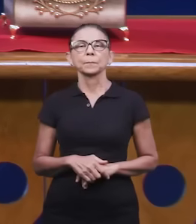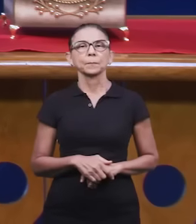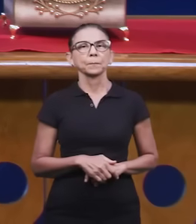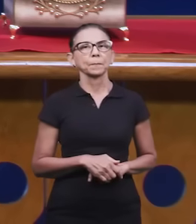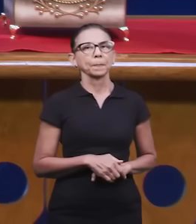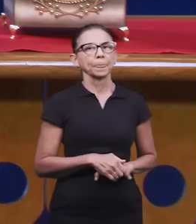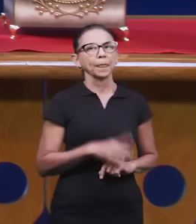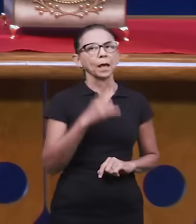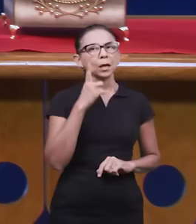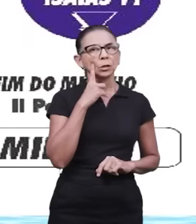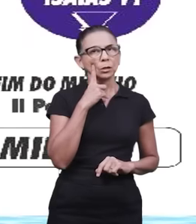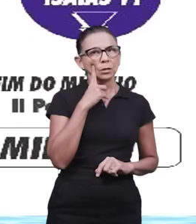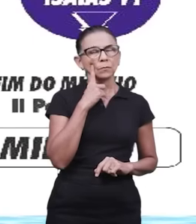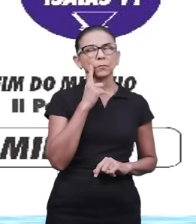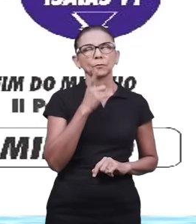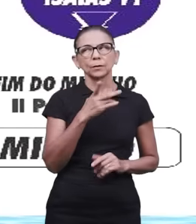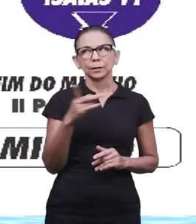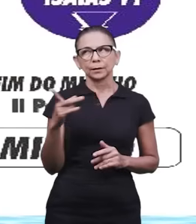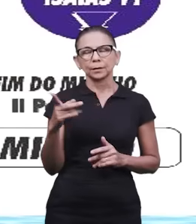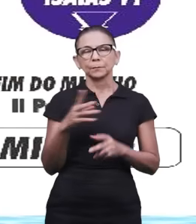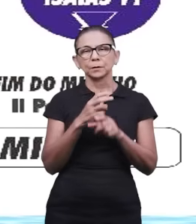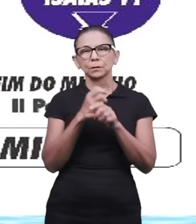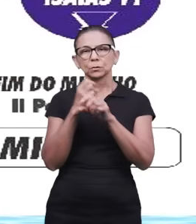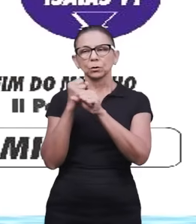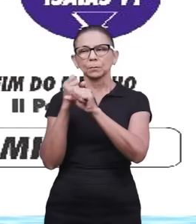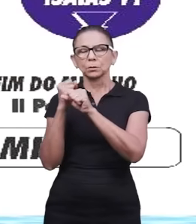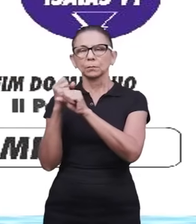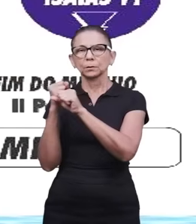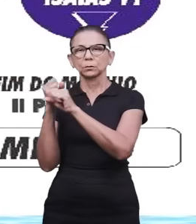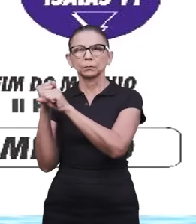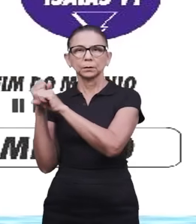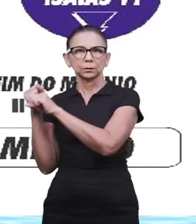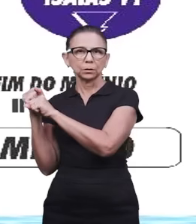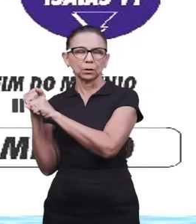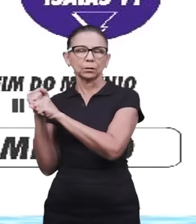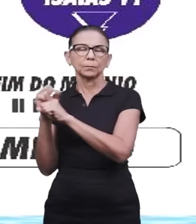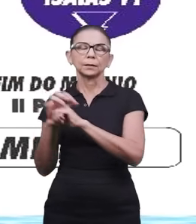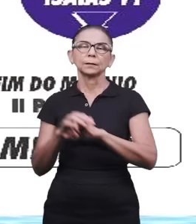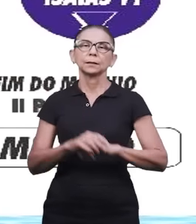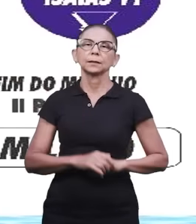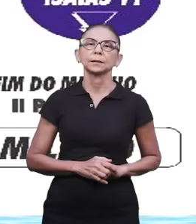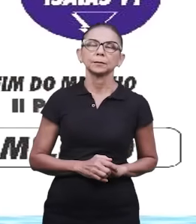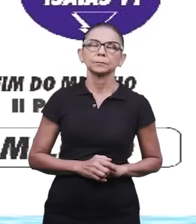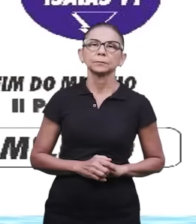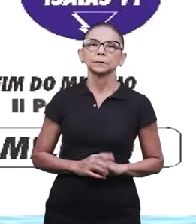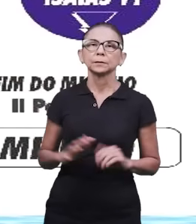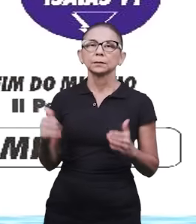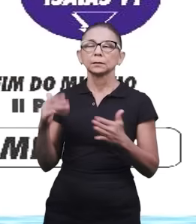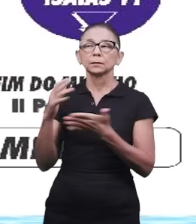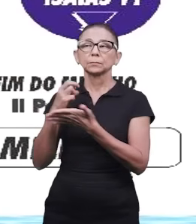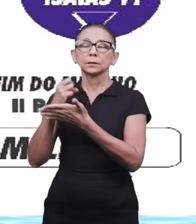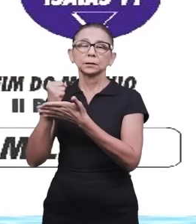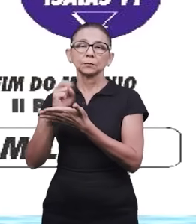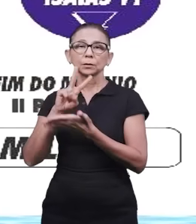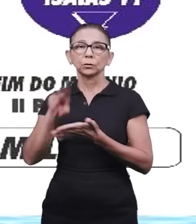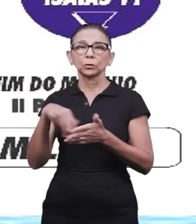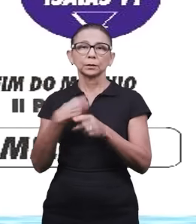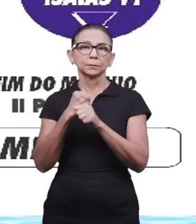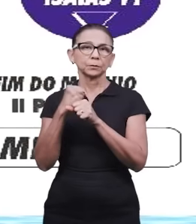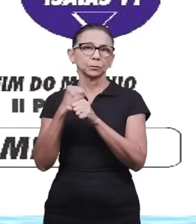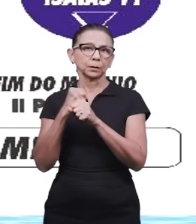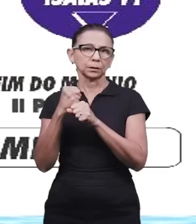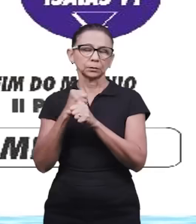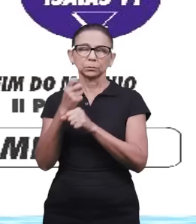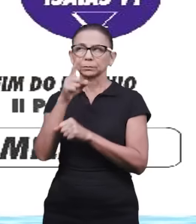se observa que de Adão a Abraão 2000 anos, de Abraão a Jesus 2000 anos, de Jesus até o arrebatamento 2000